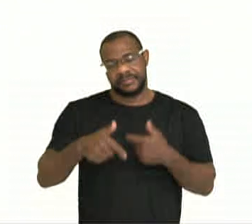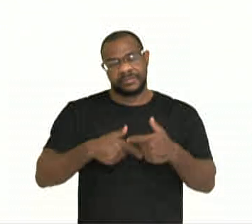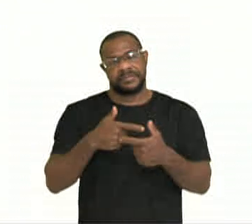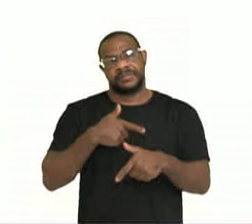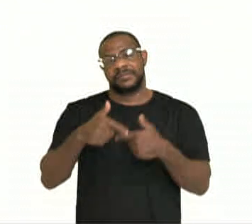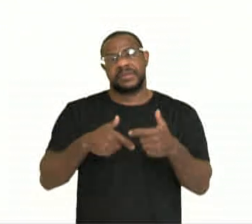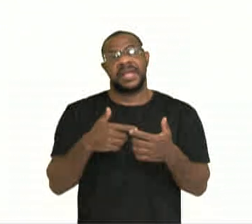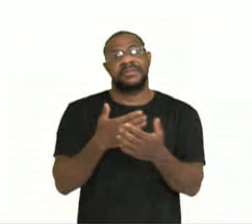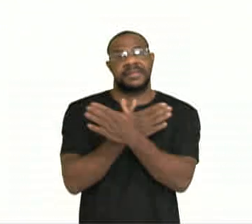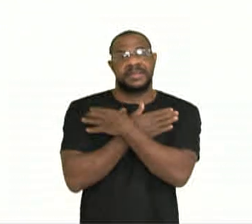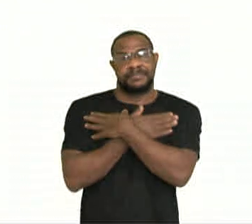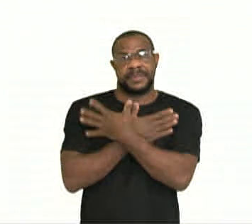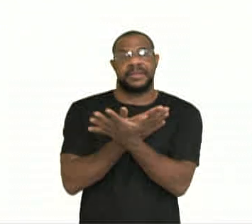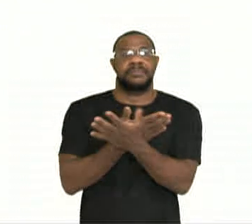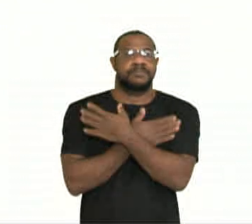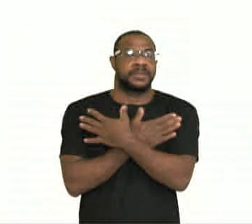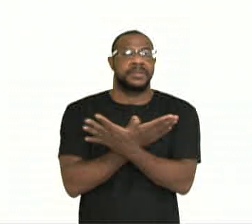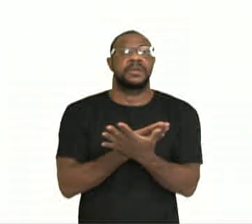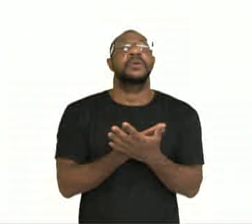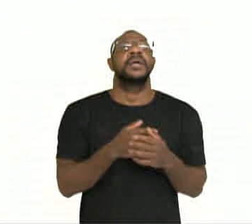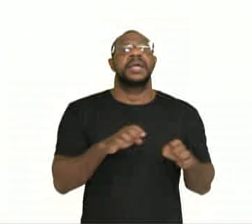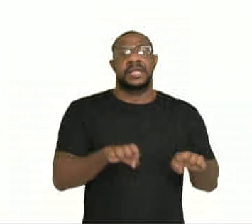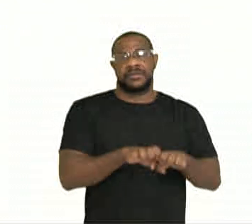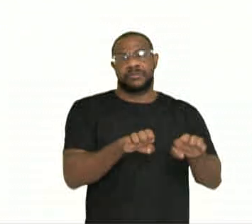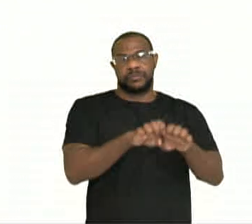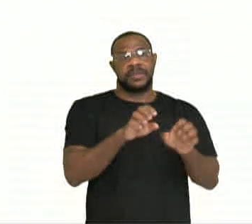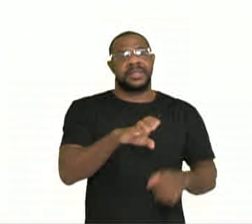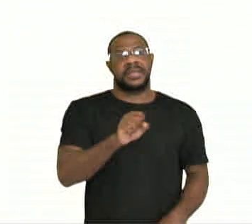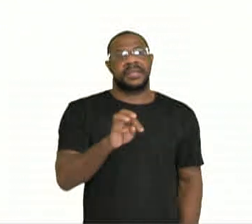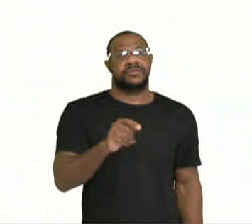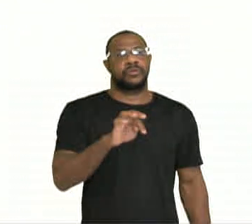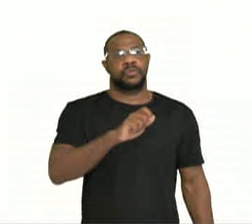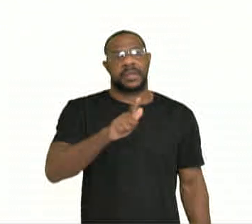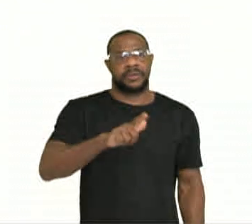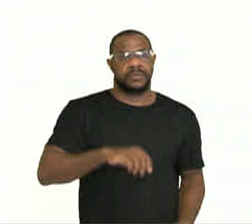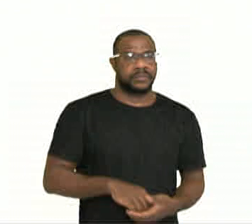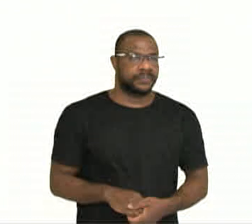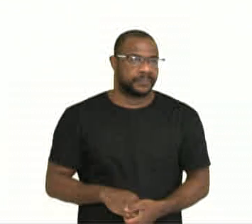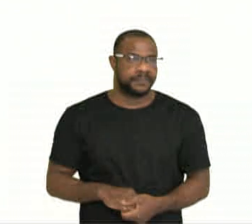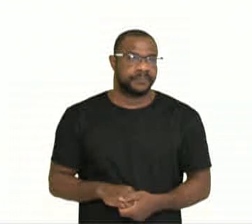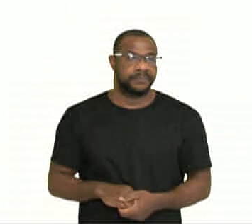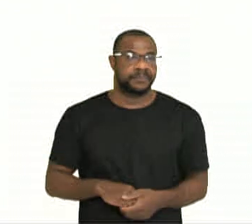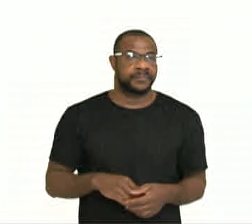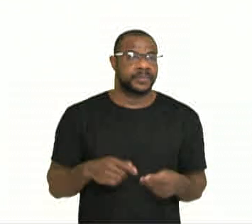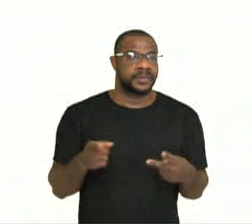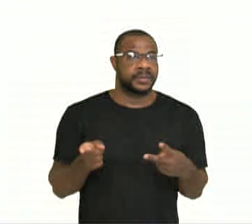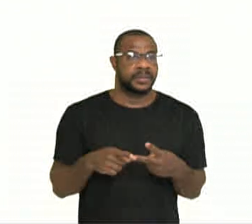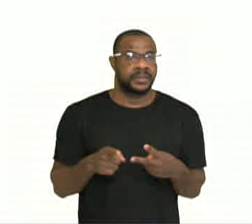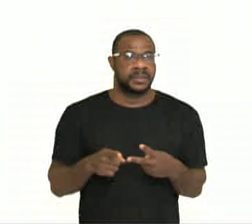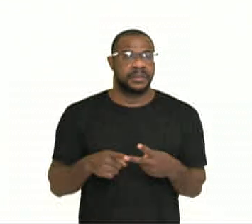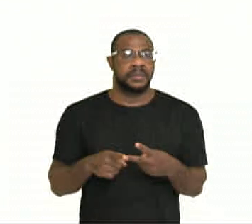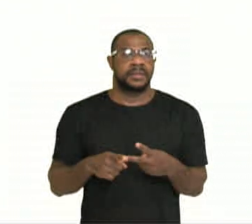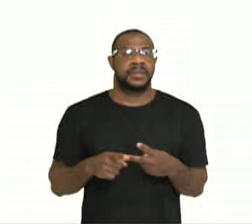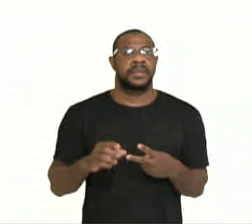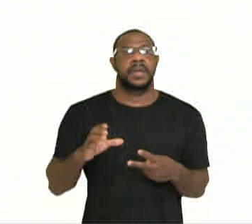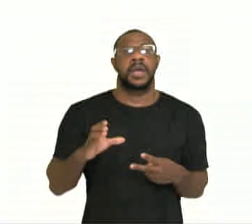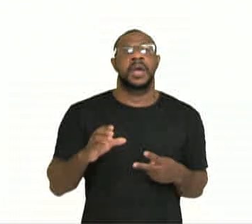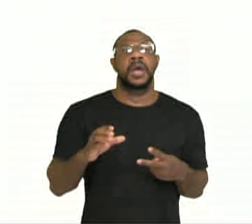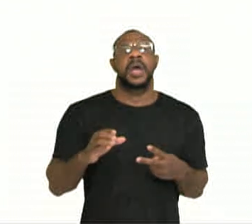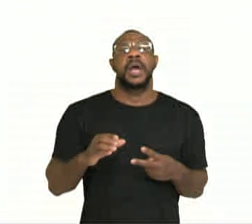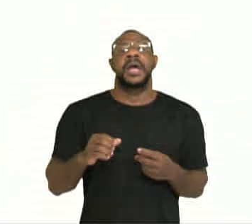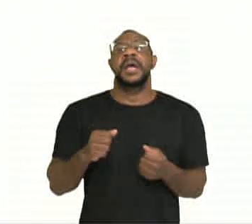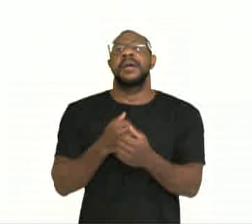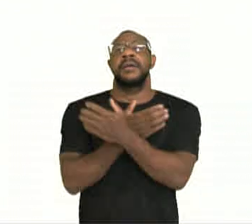O desemprego conjuntural, causado por uma crise econômica. Quando uma empresa está passando por uma situação de dificuldade, por